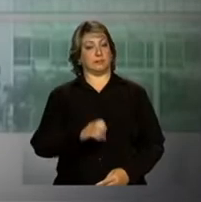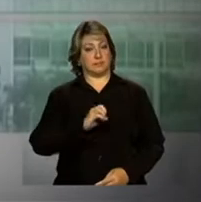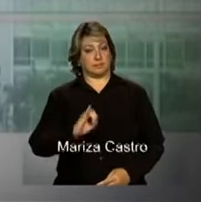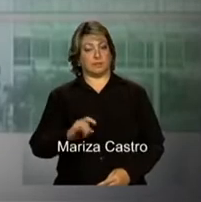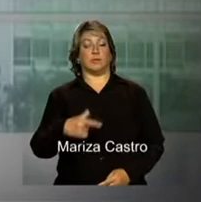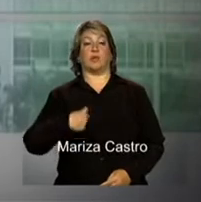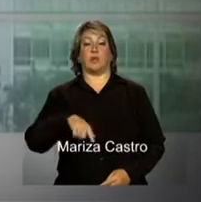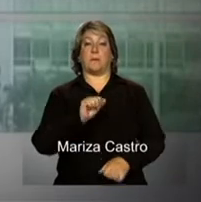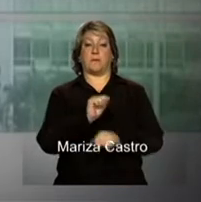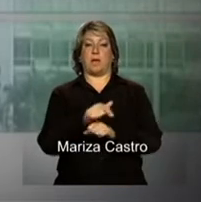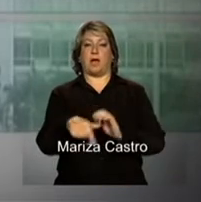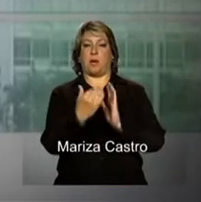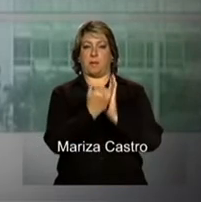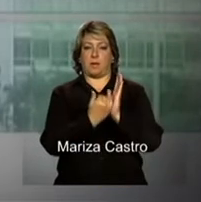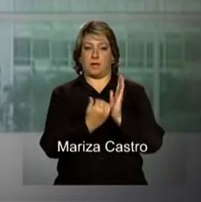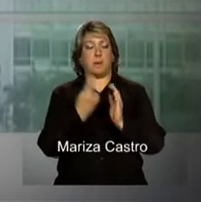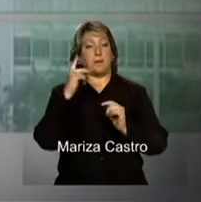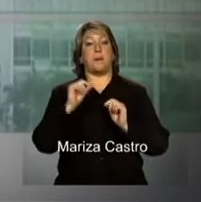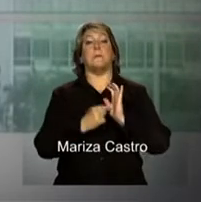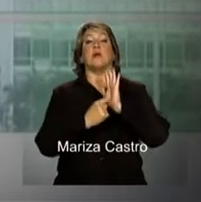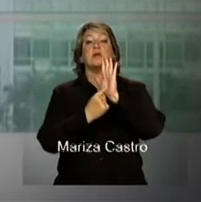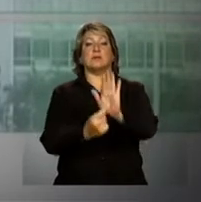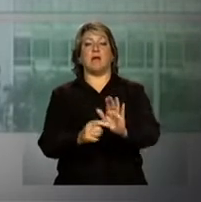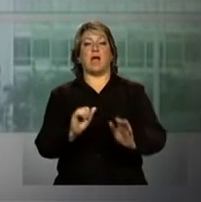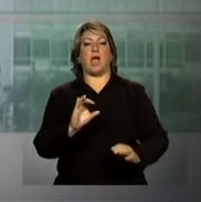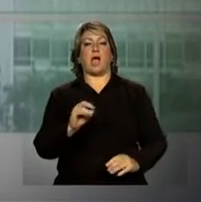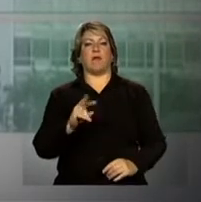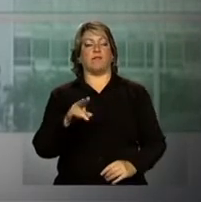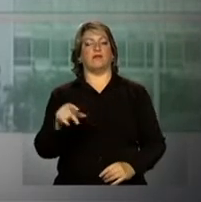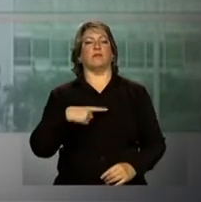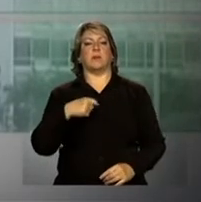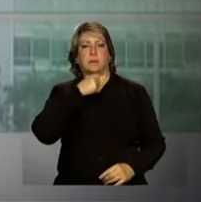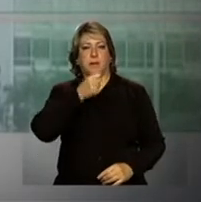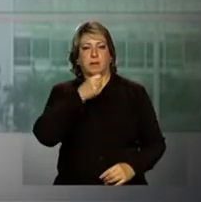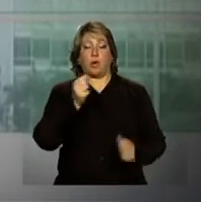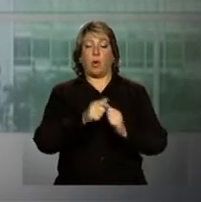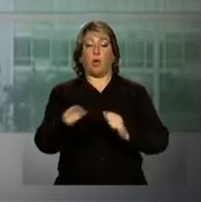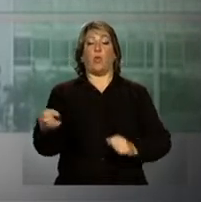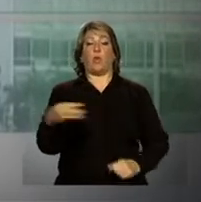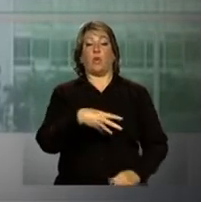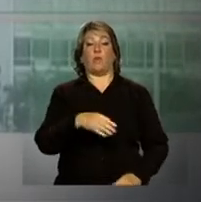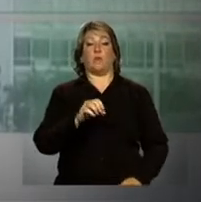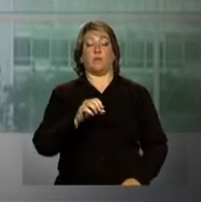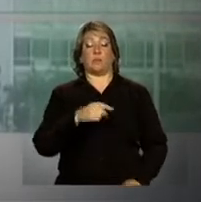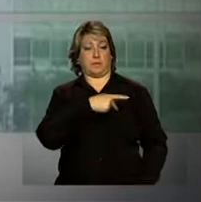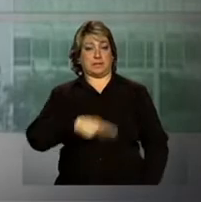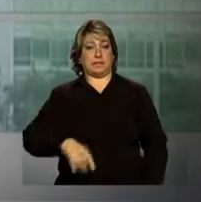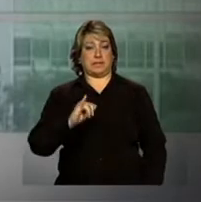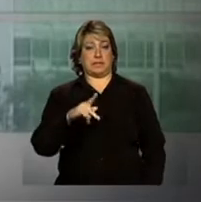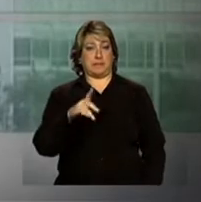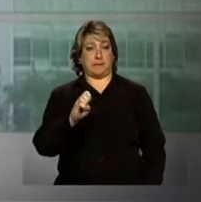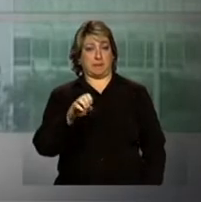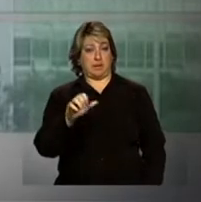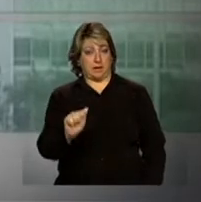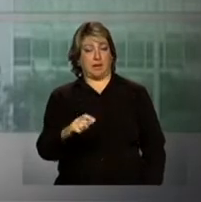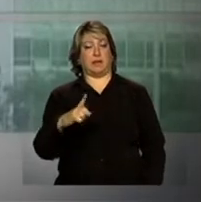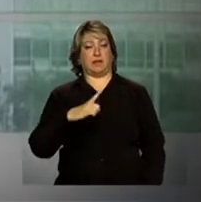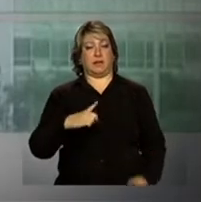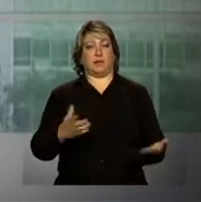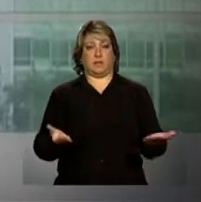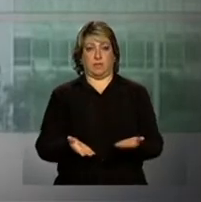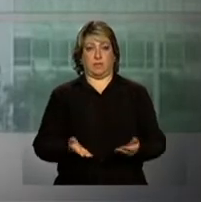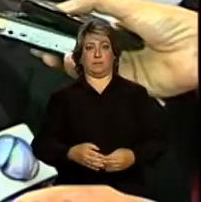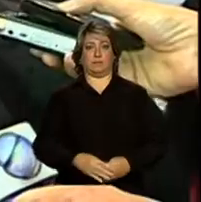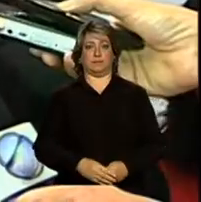Olá, interrompemos a programação para transmitir ao vivo entrevista com o novo presidente do Instituto de Pesquisa Econômica Aplicada,